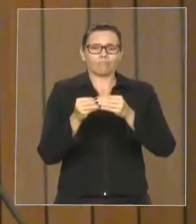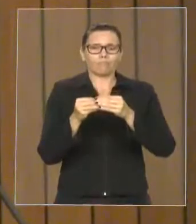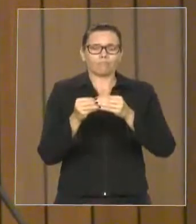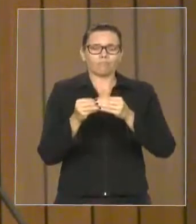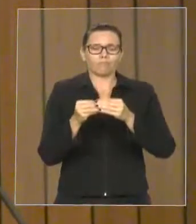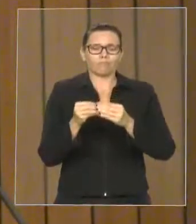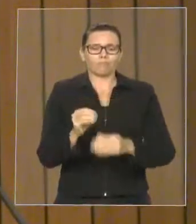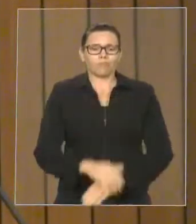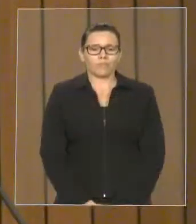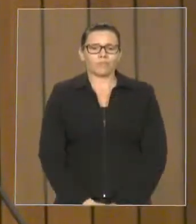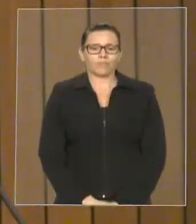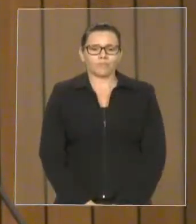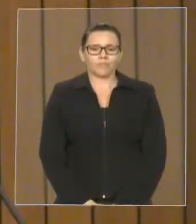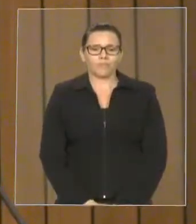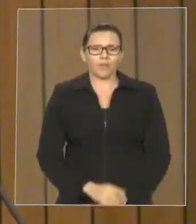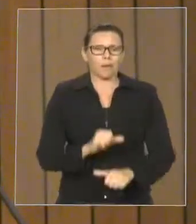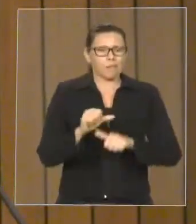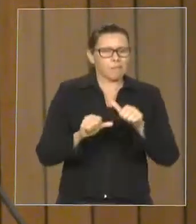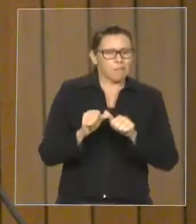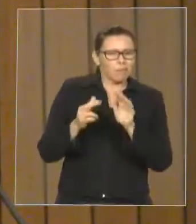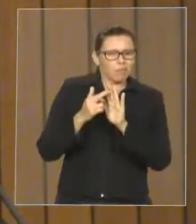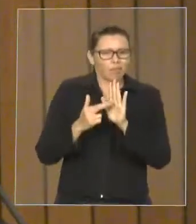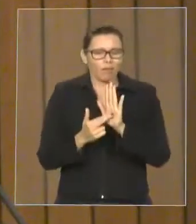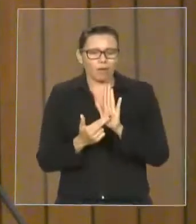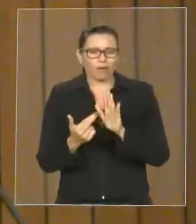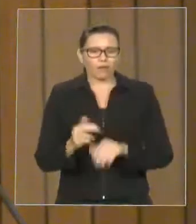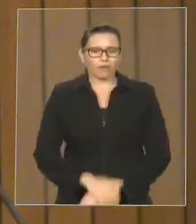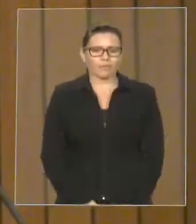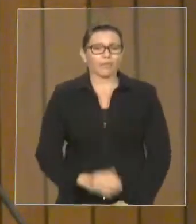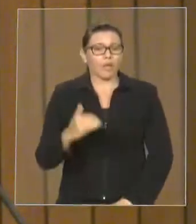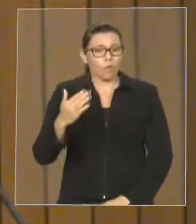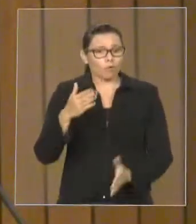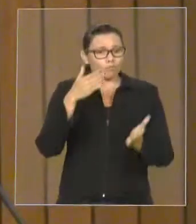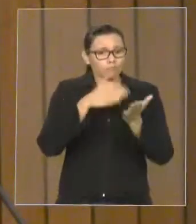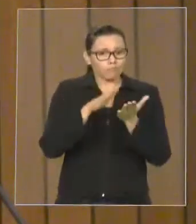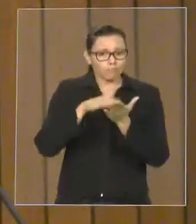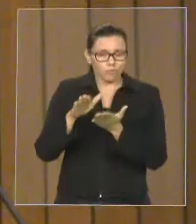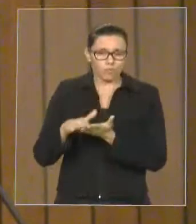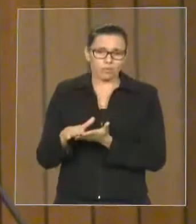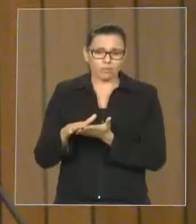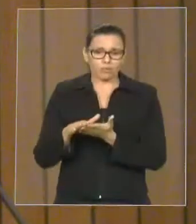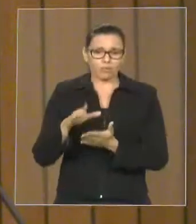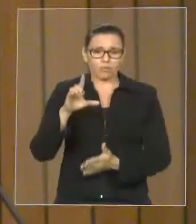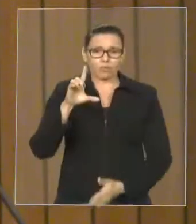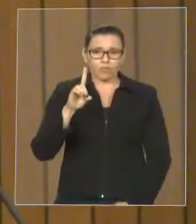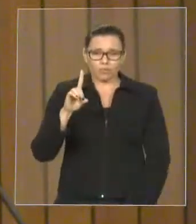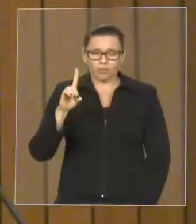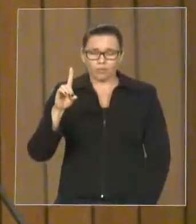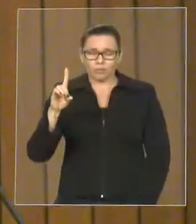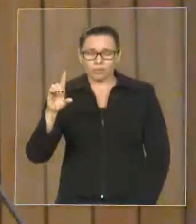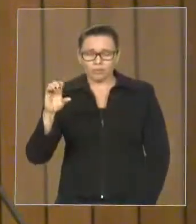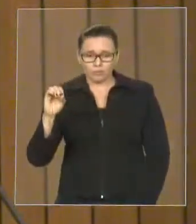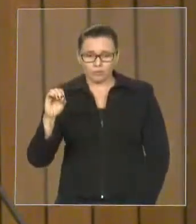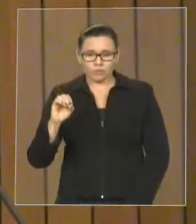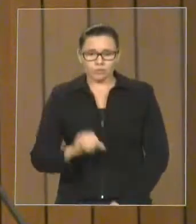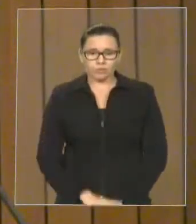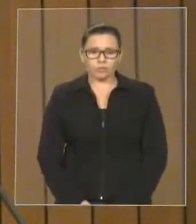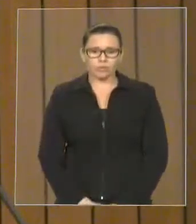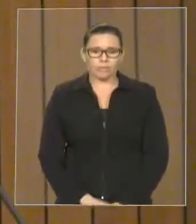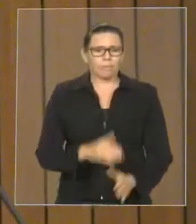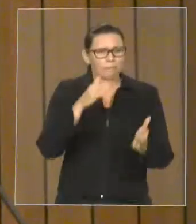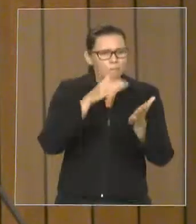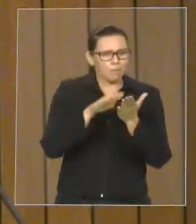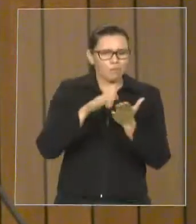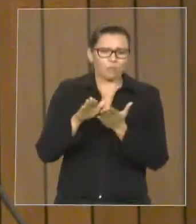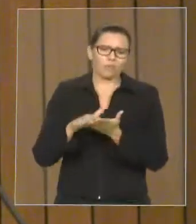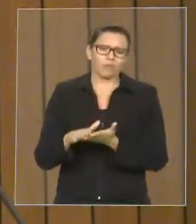E quando essas medidas estão sendo publicadas no Diário Executivo, publica já e circula o diário quando